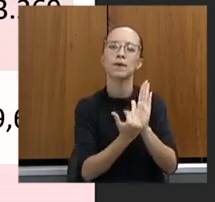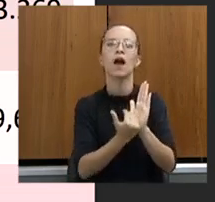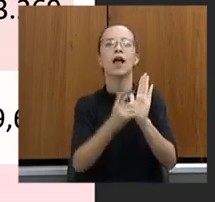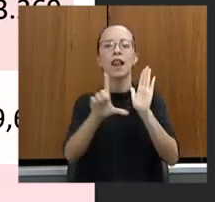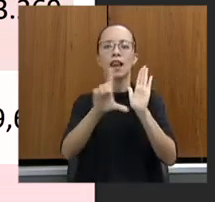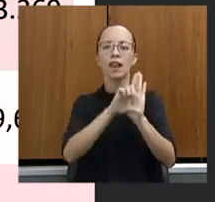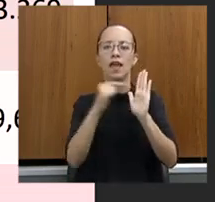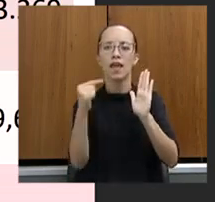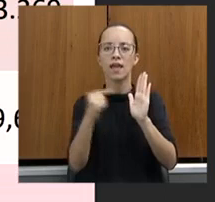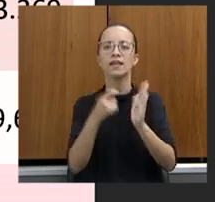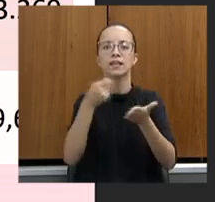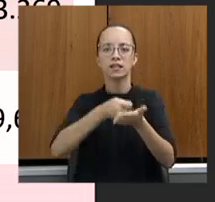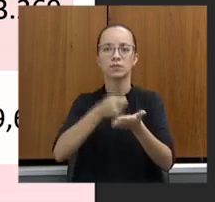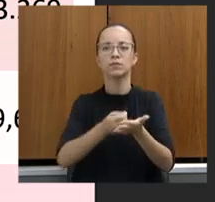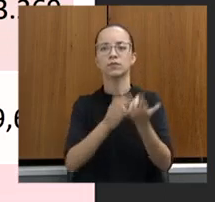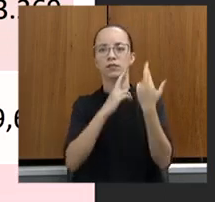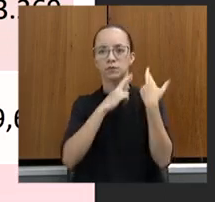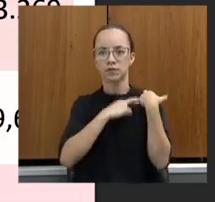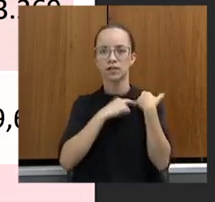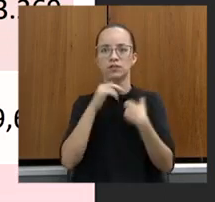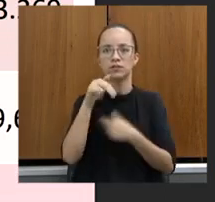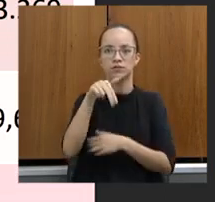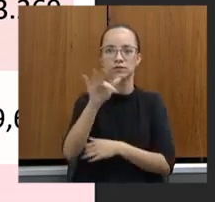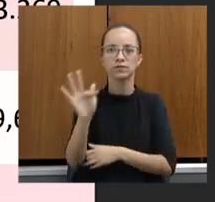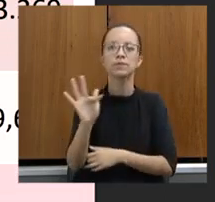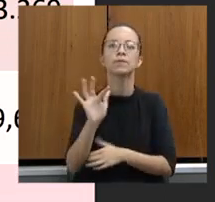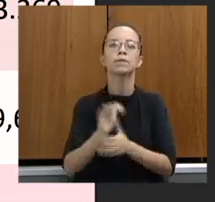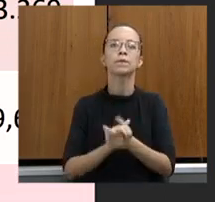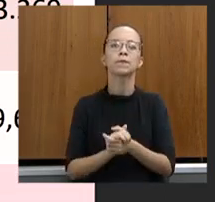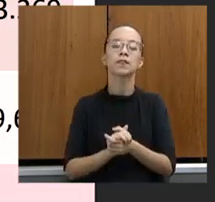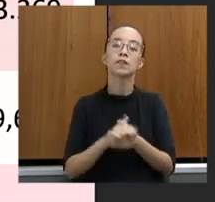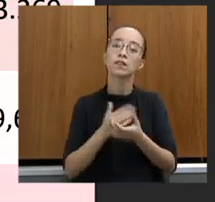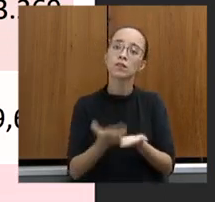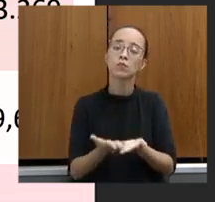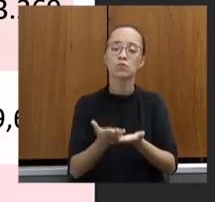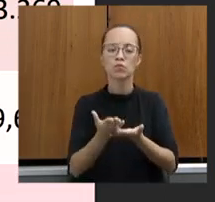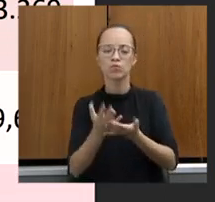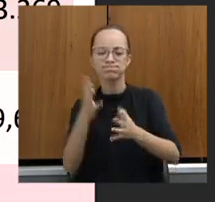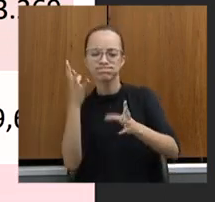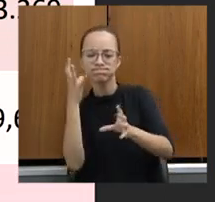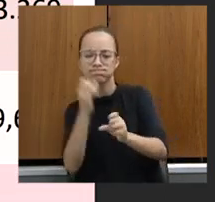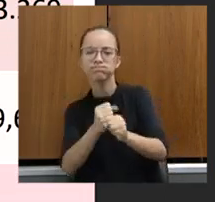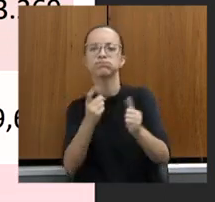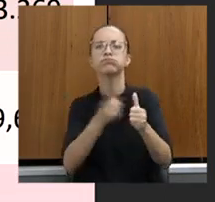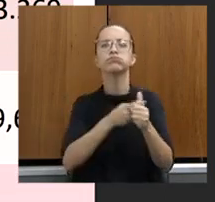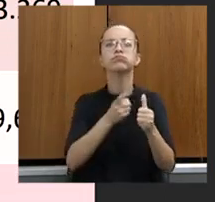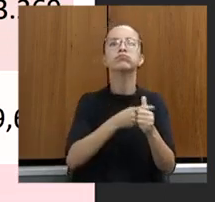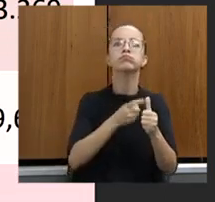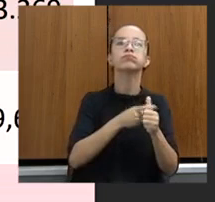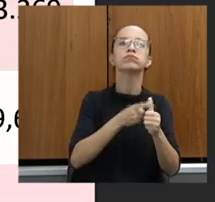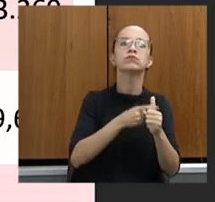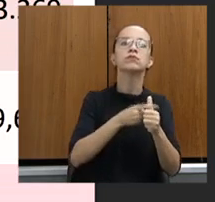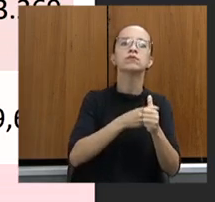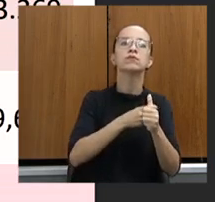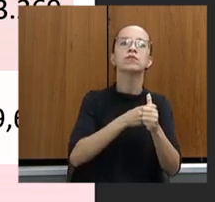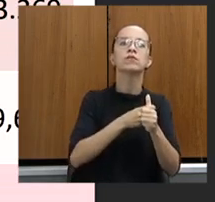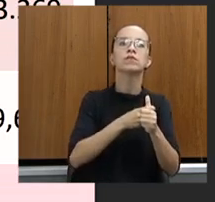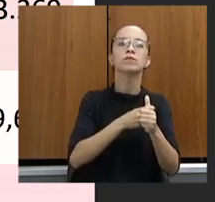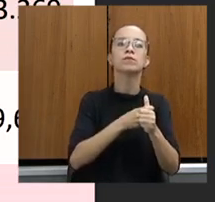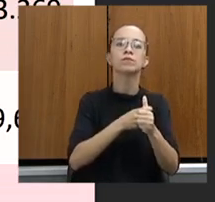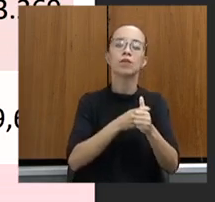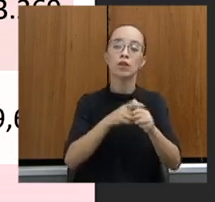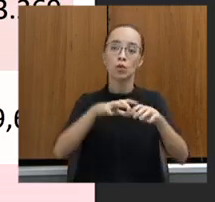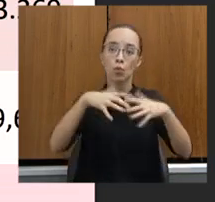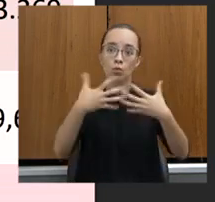responsabilidade fiscal em que mensura a sua dívida consolidada líquida sobre sua receita corrente líquida estado